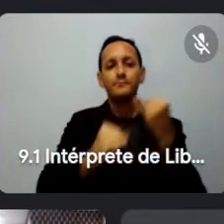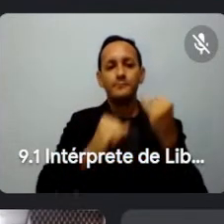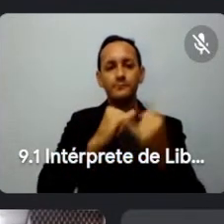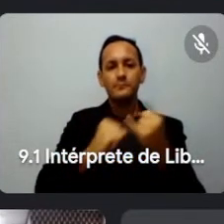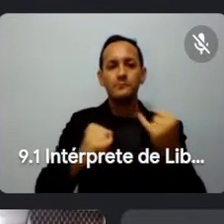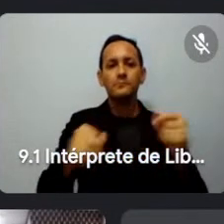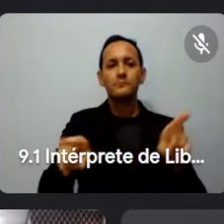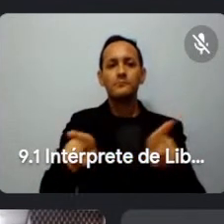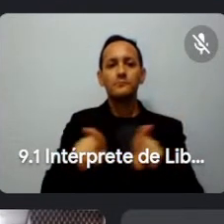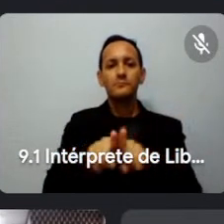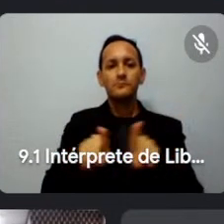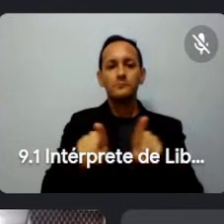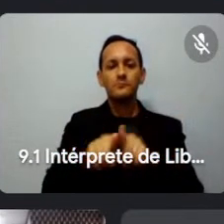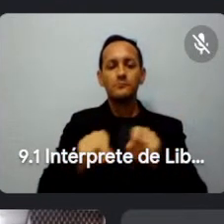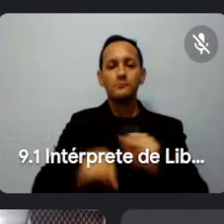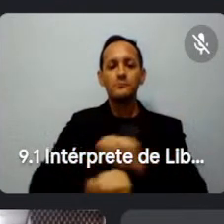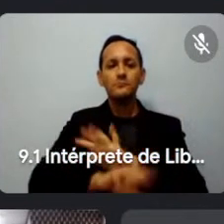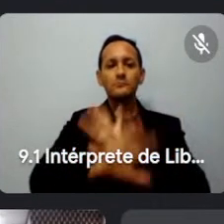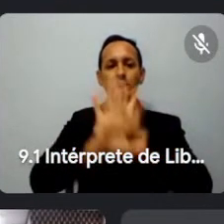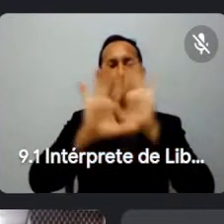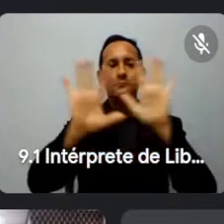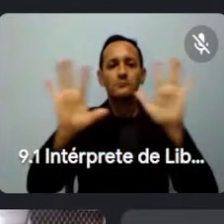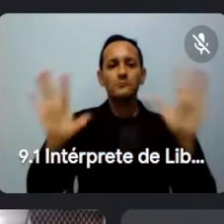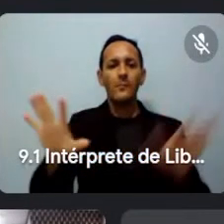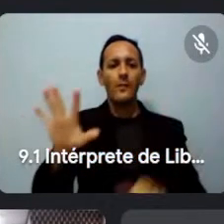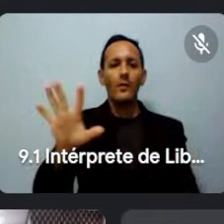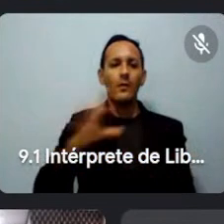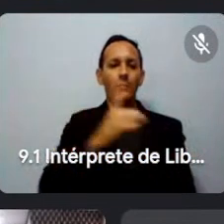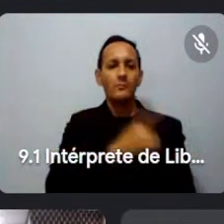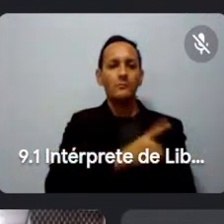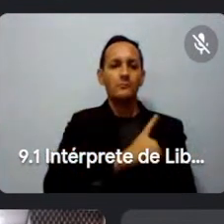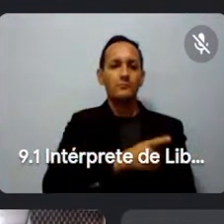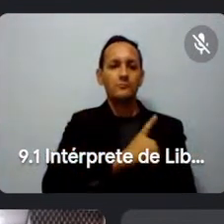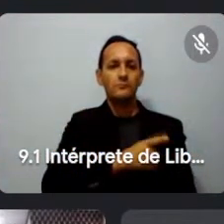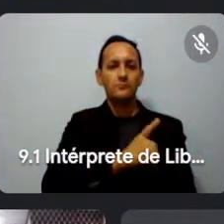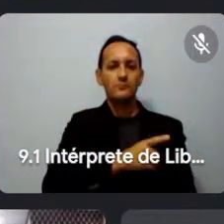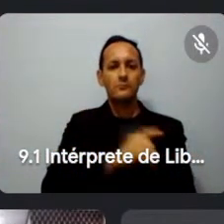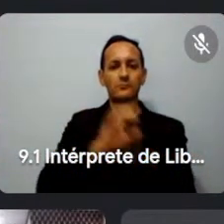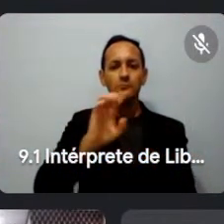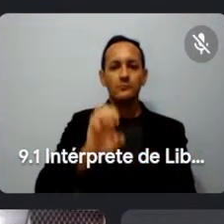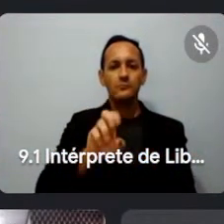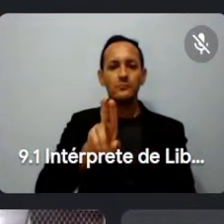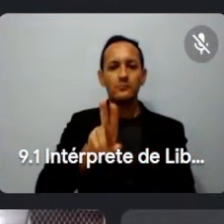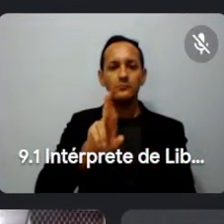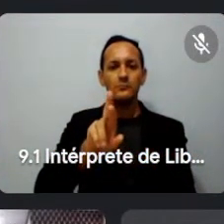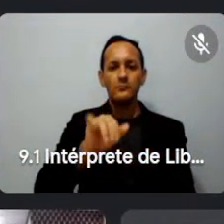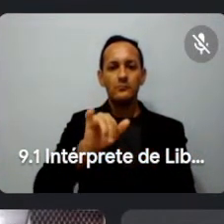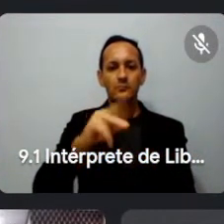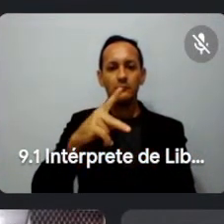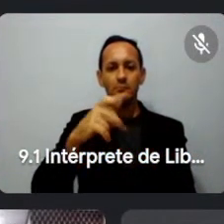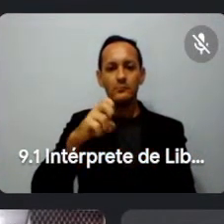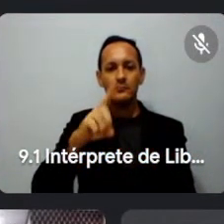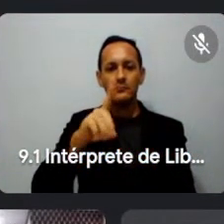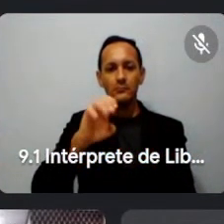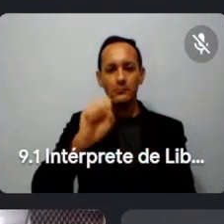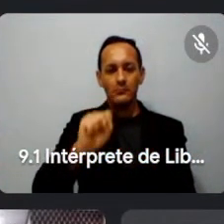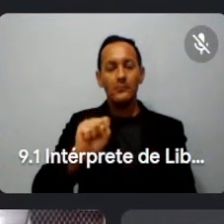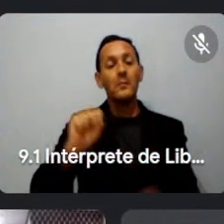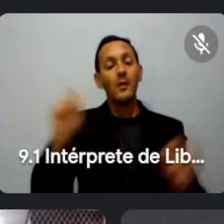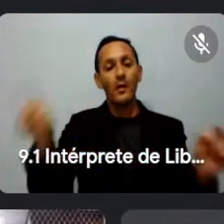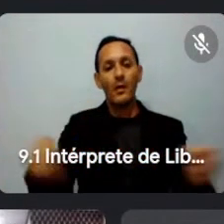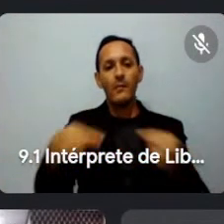esclarecimento do corregedor Desembargador Eurico a O que é pertinente é